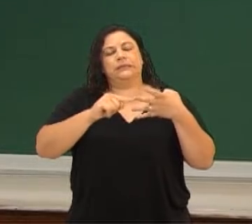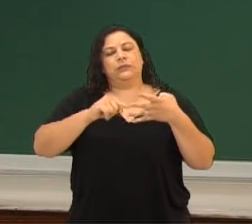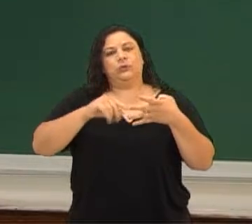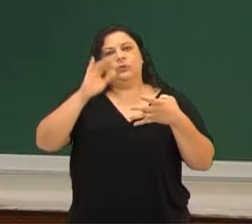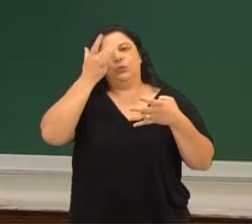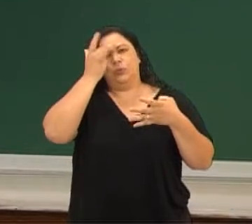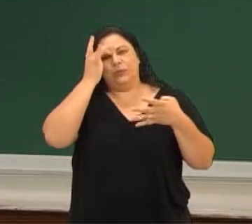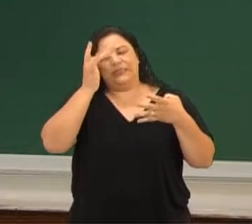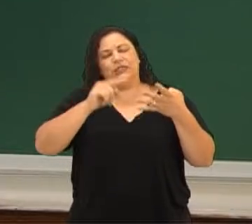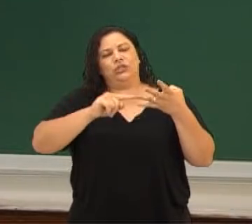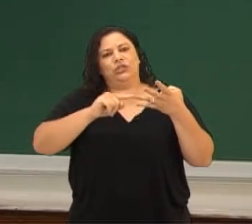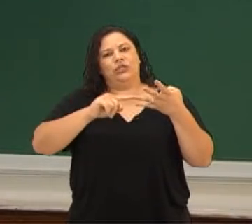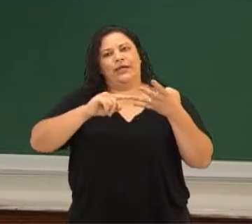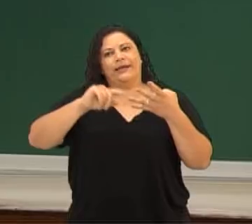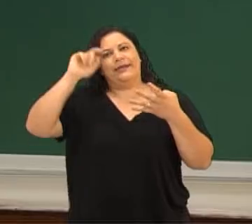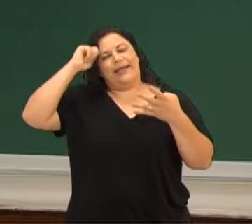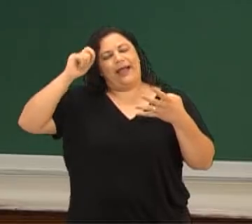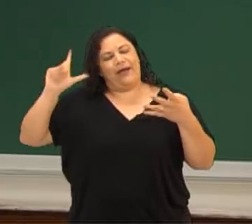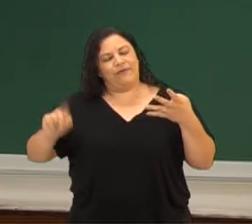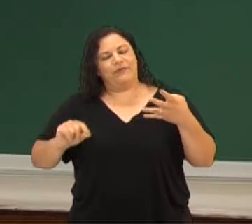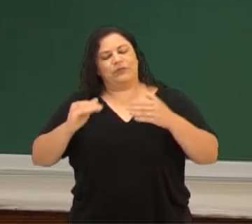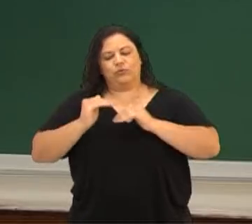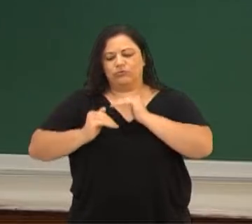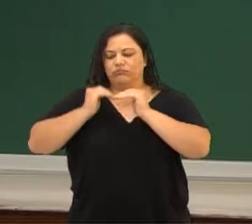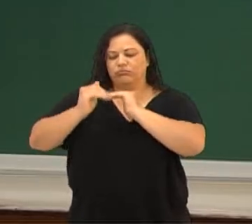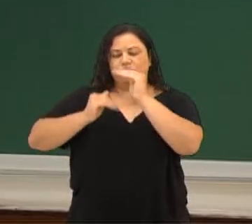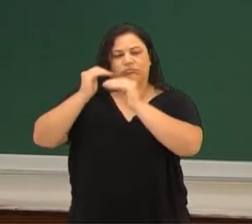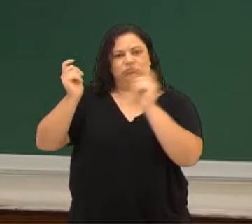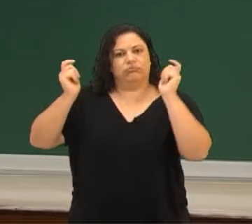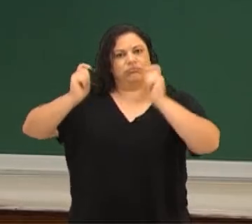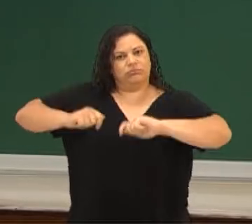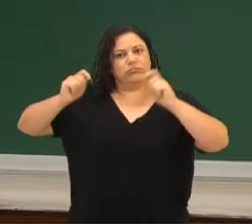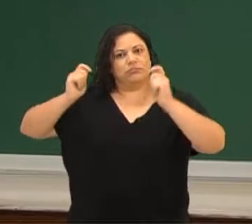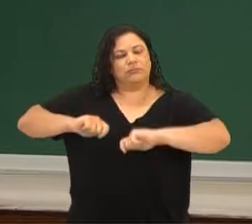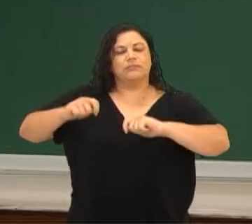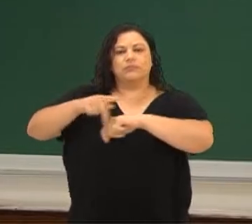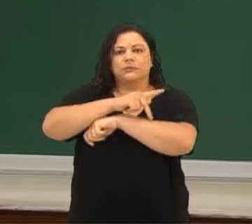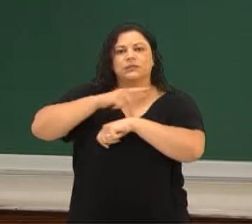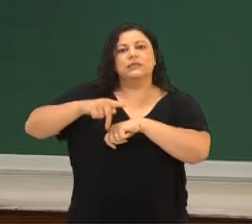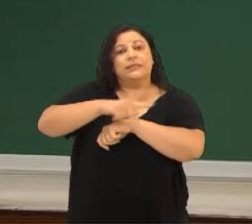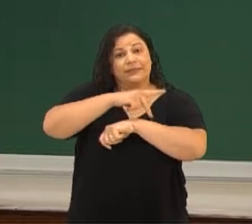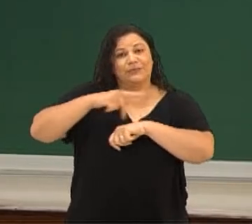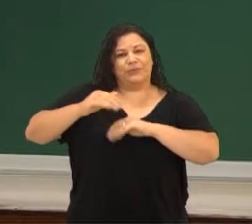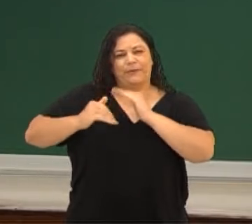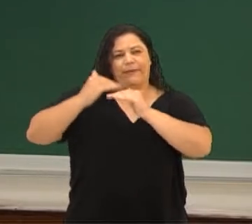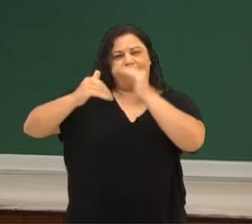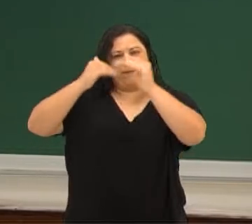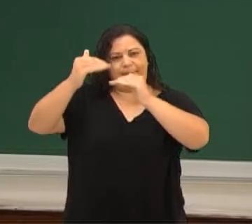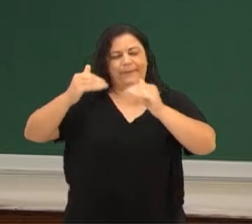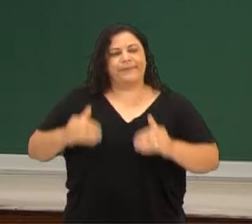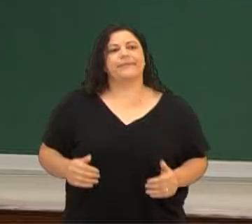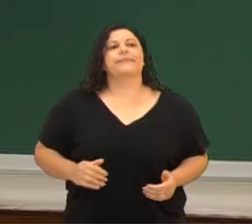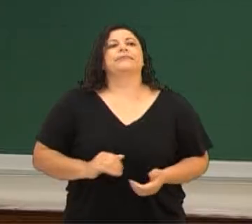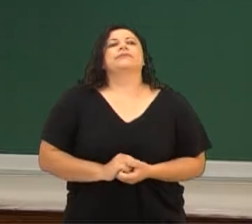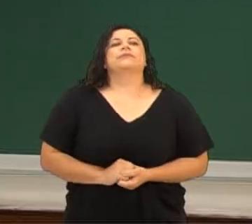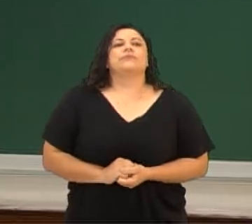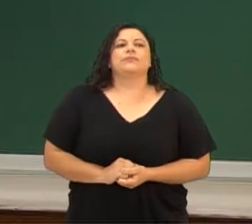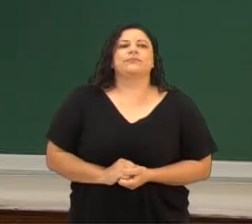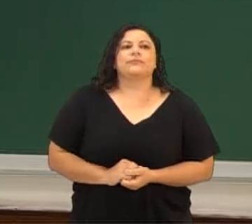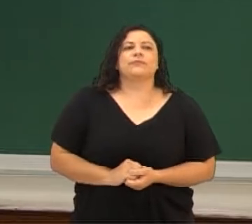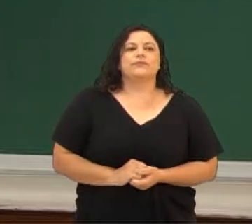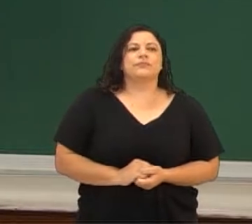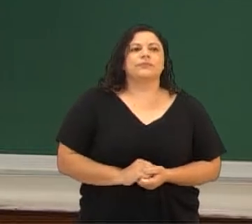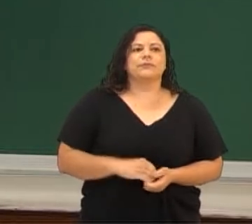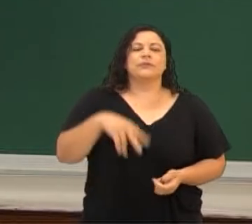aí na direção de sermos um país desenvolvido. A